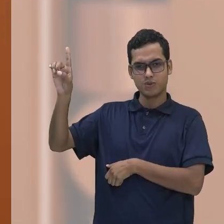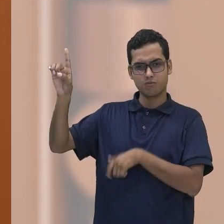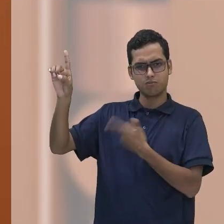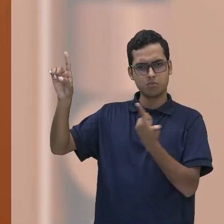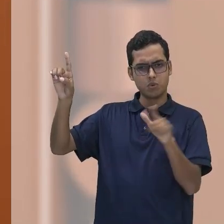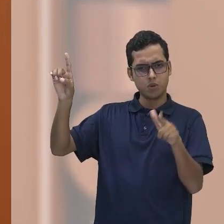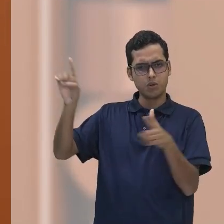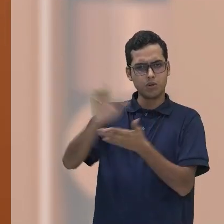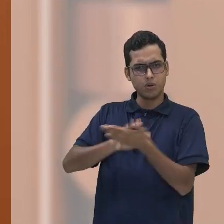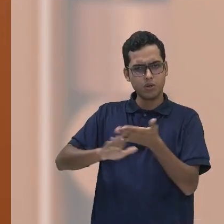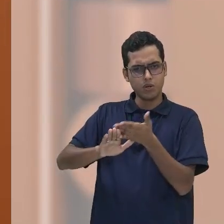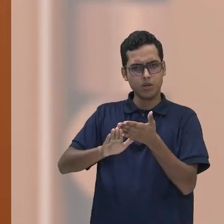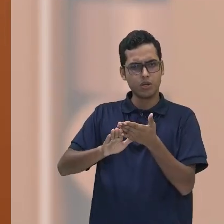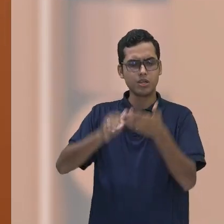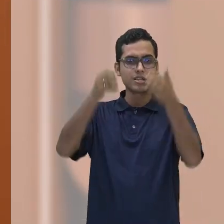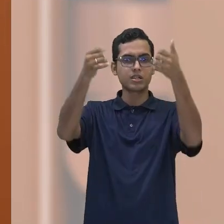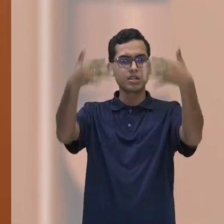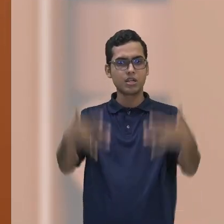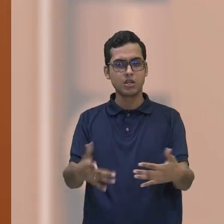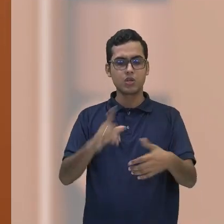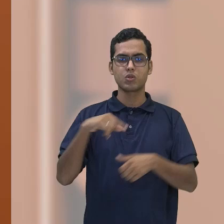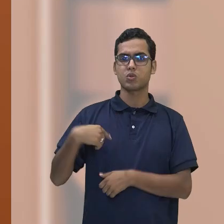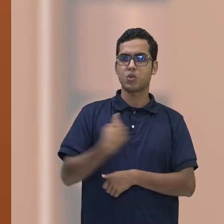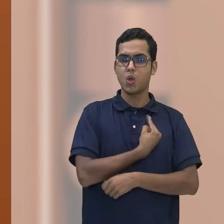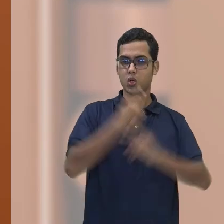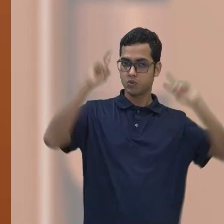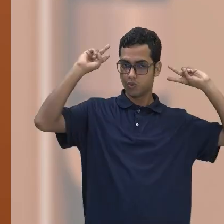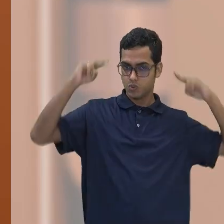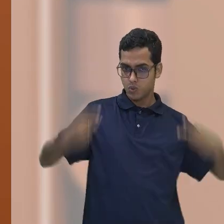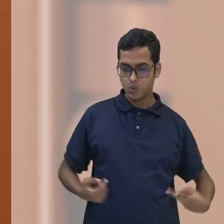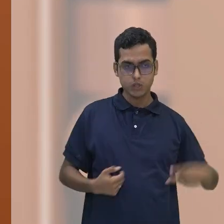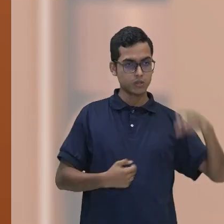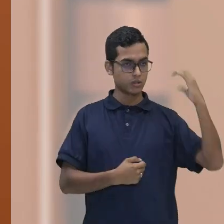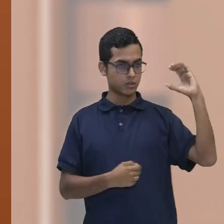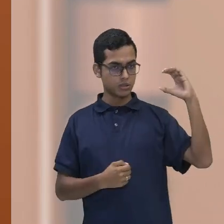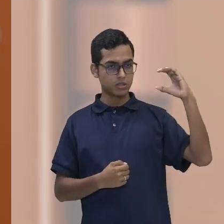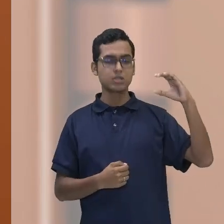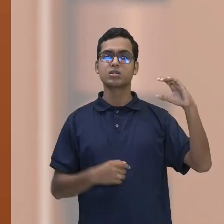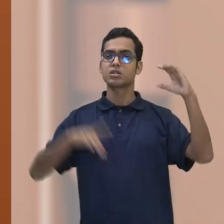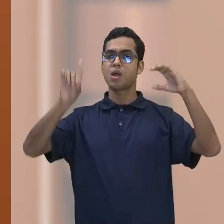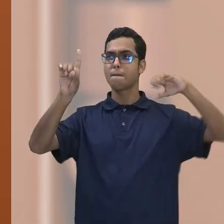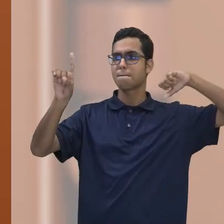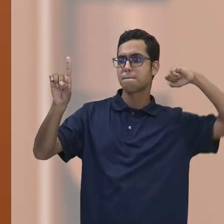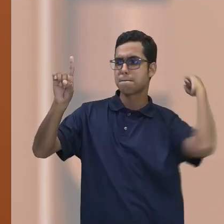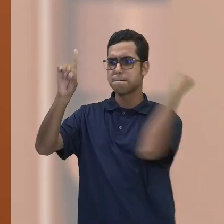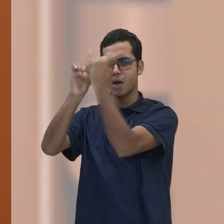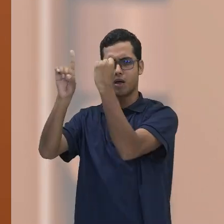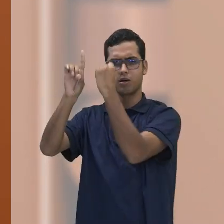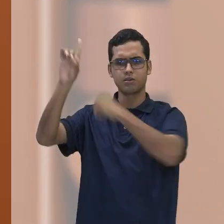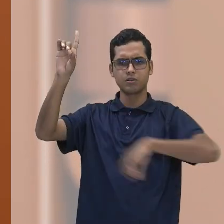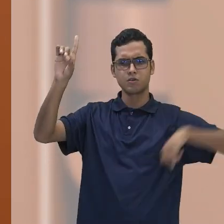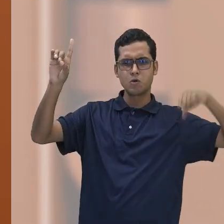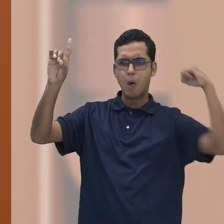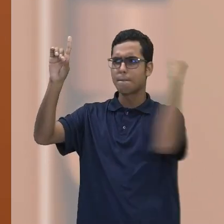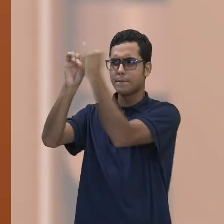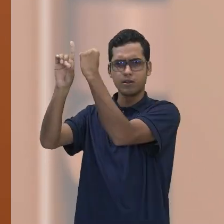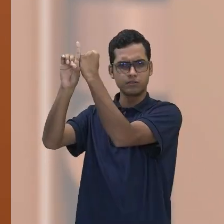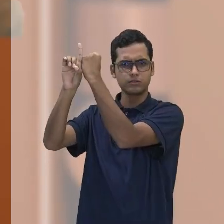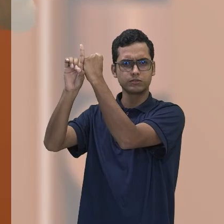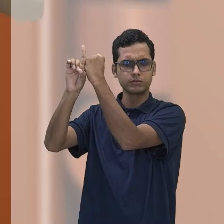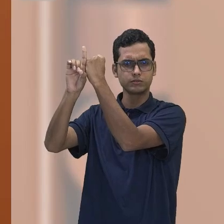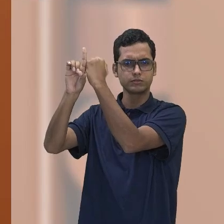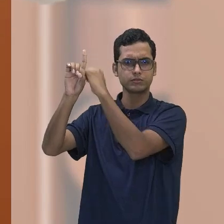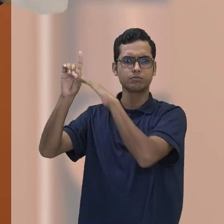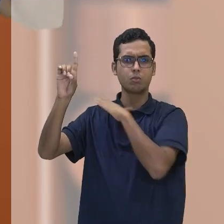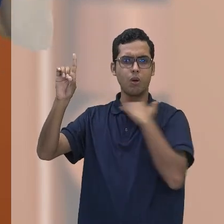disse? Que nós matamos Deus. A ciência matou Deus.